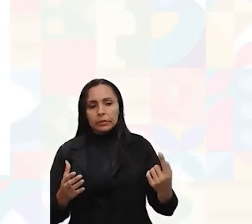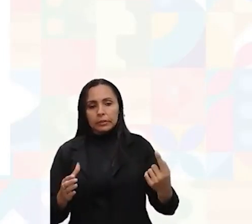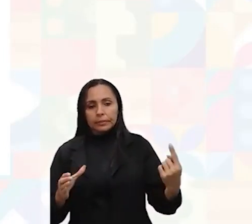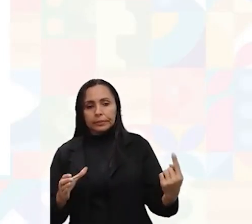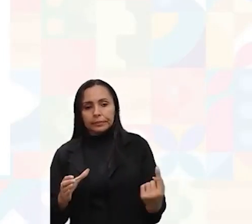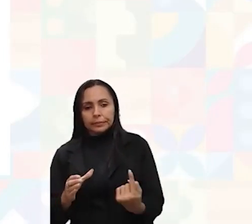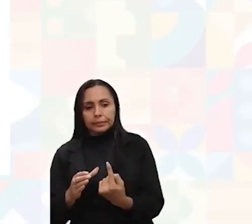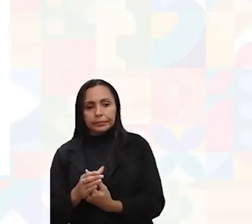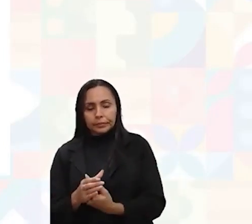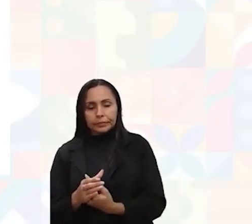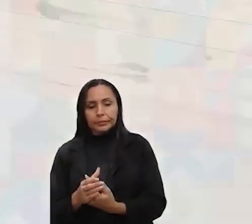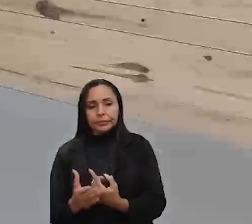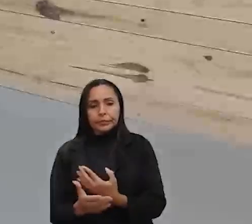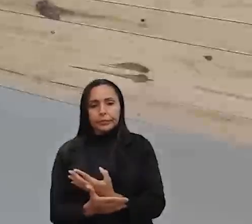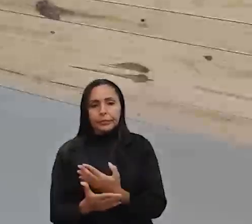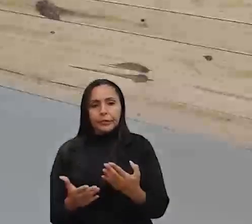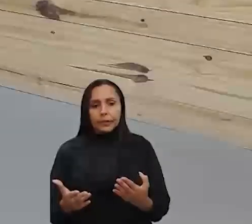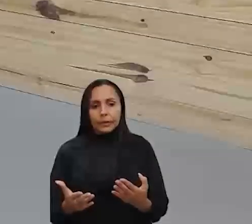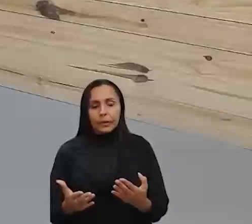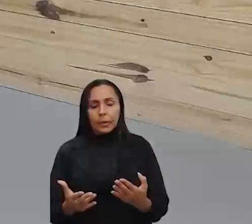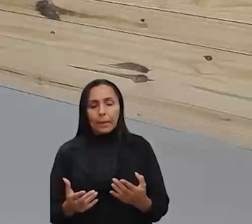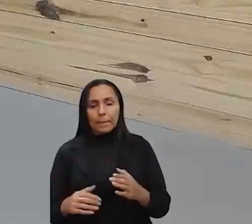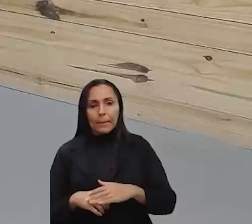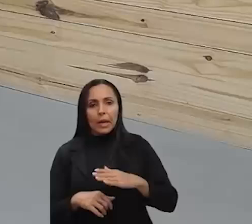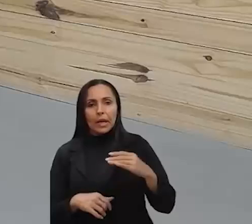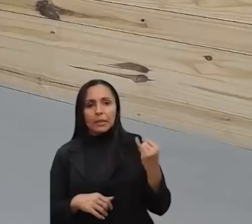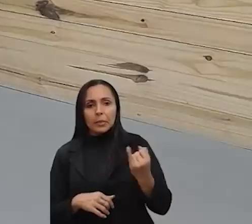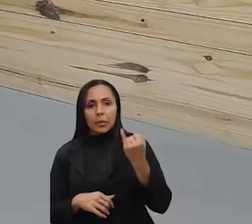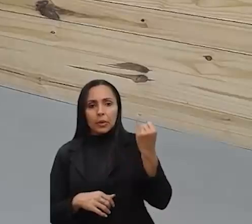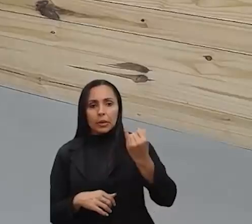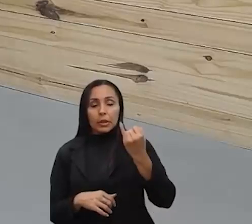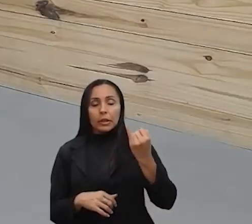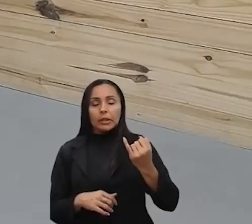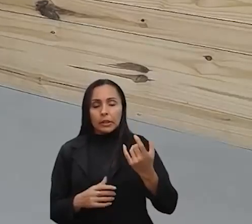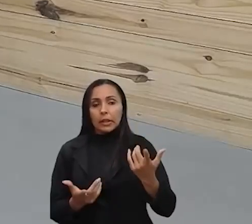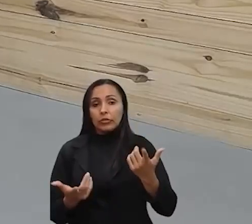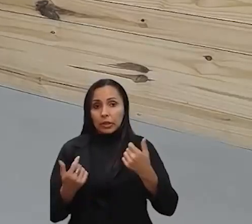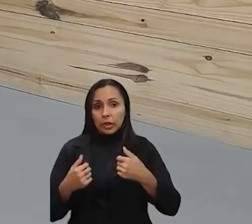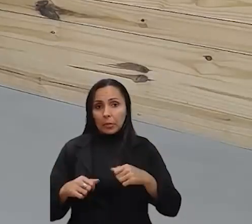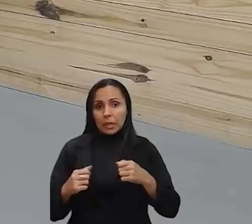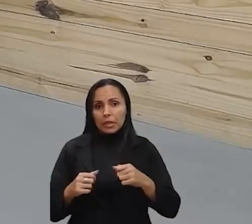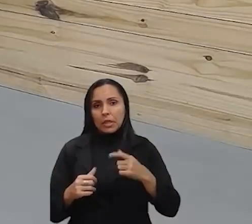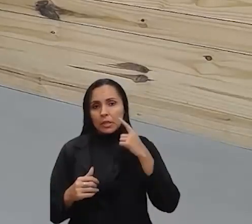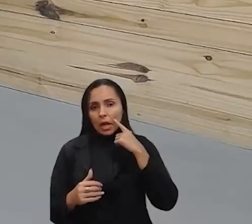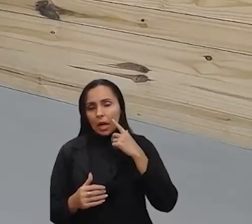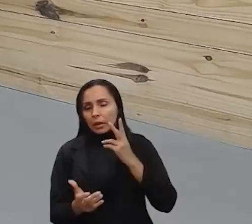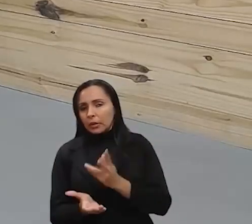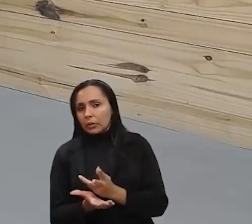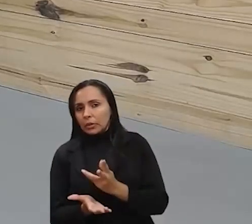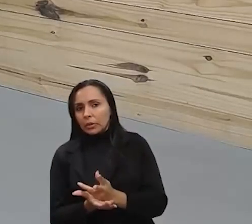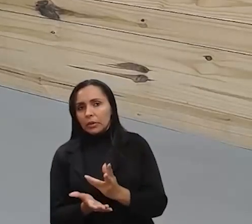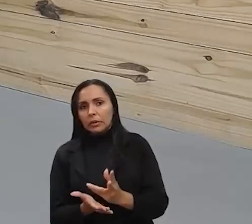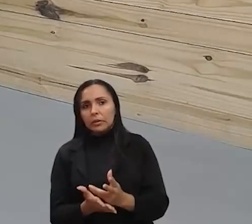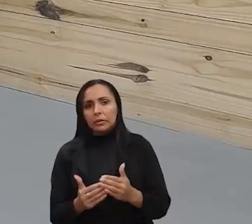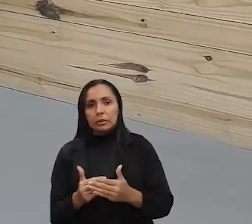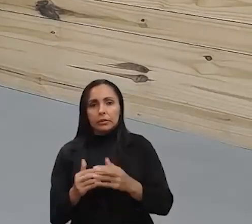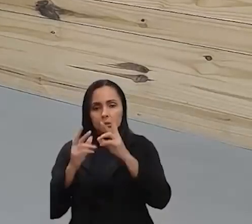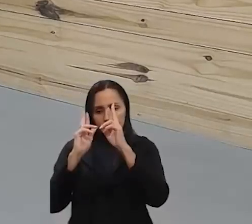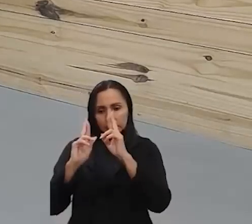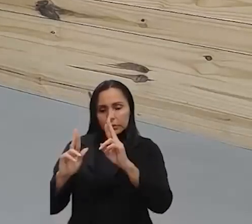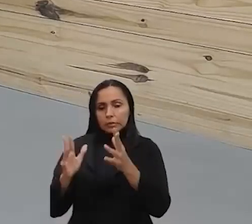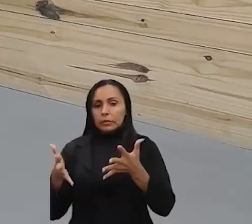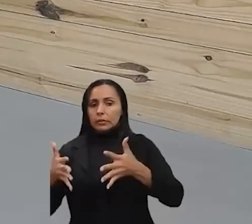a segregação e o mais importante de tudo que a gente tem que levar para frente, para a vida, é a